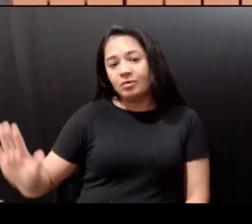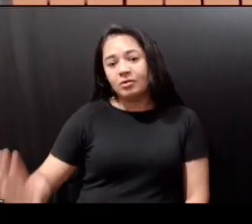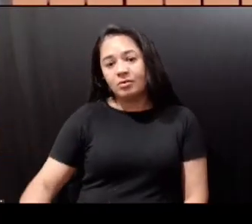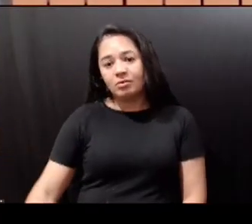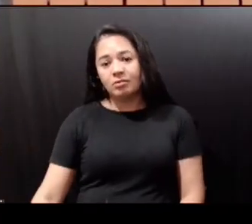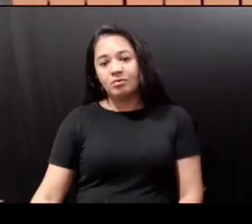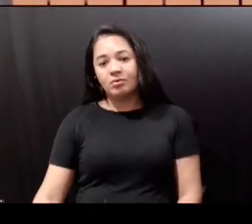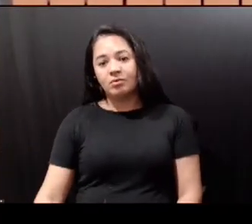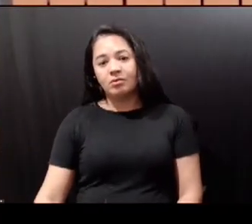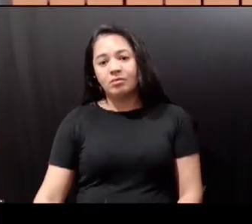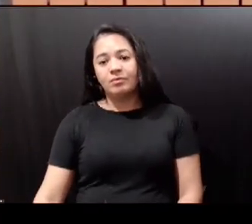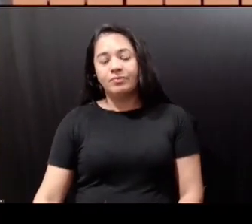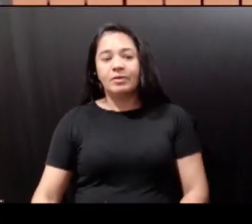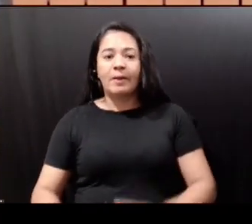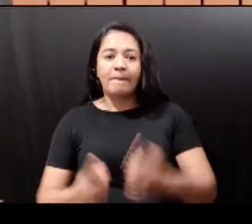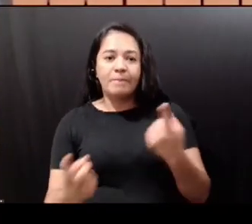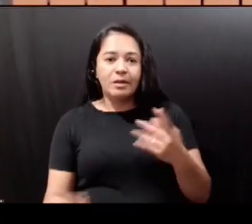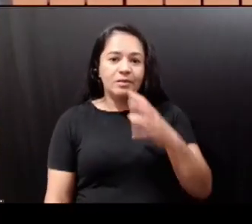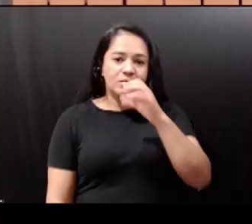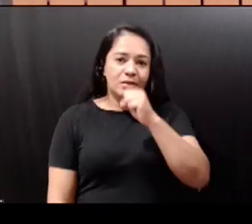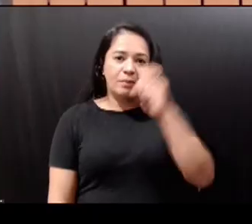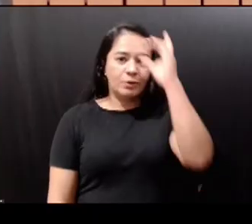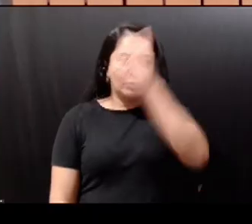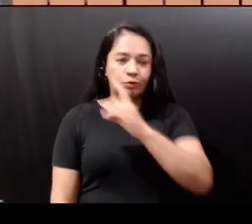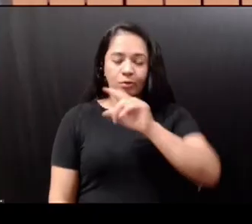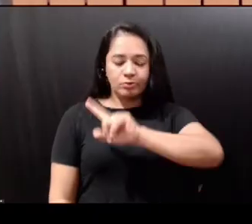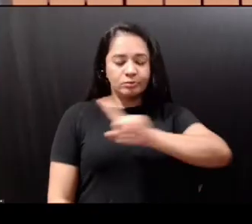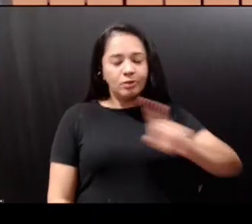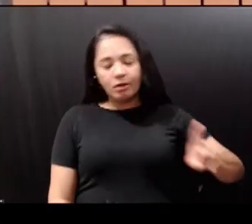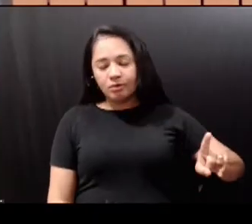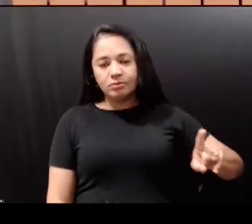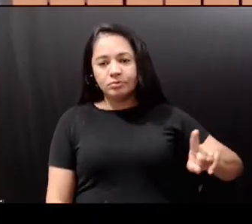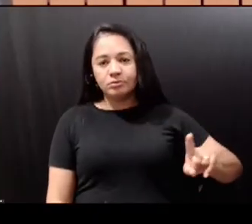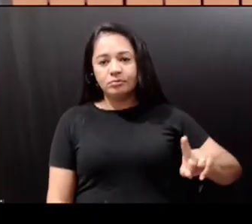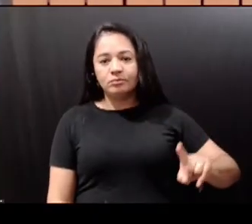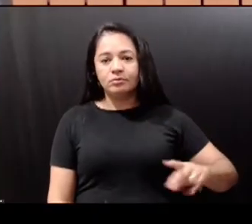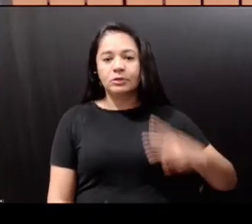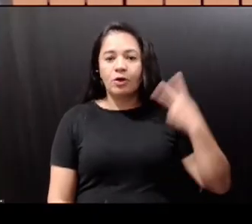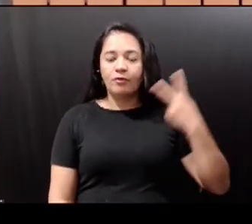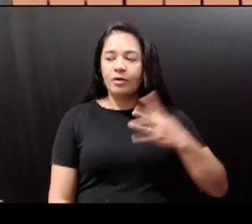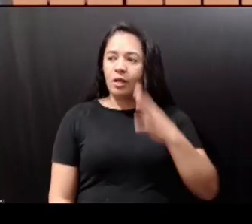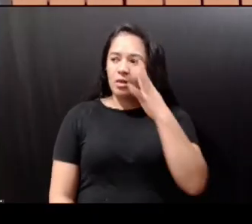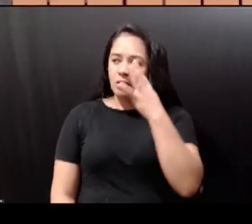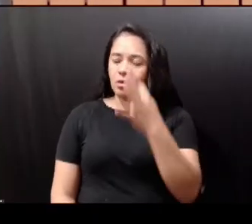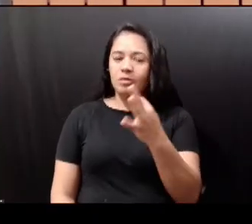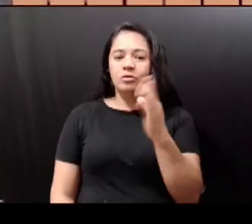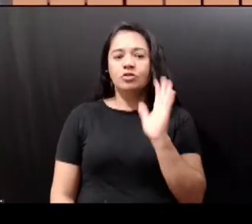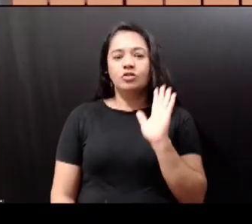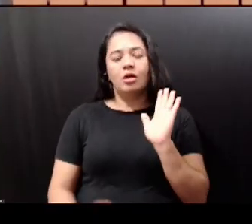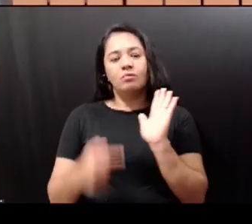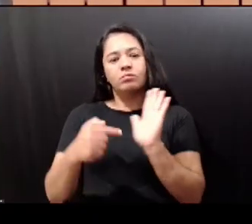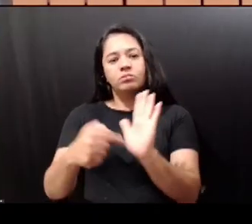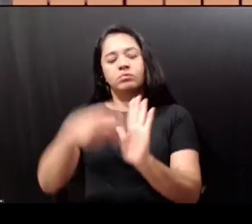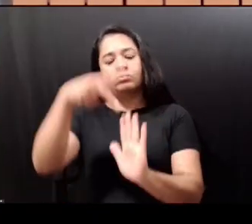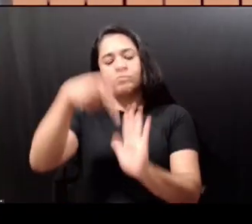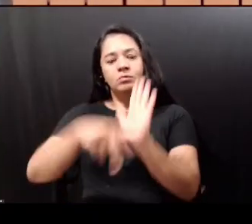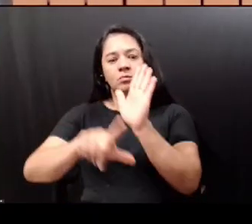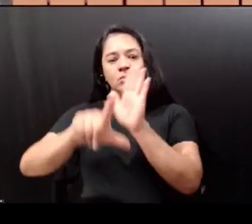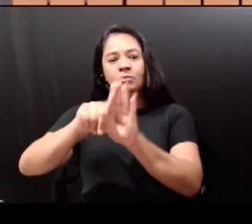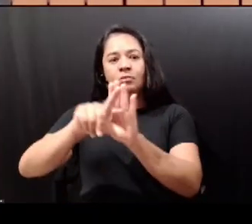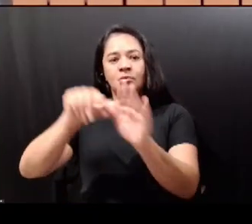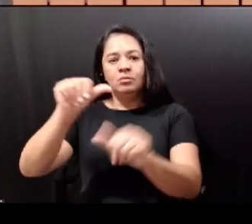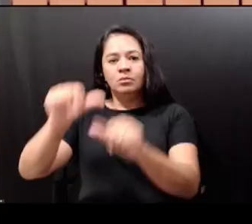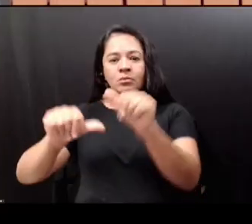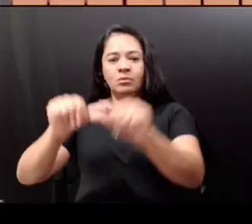finais de semana. E o vereador, atento a isso, ele trouxe um projeto de lei aqui para alterar